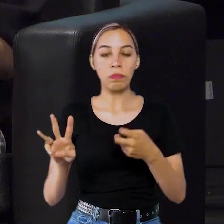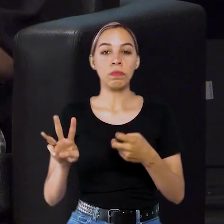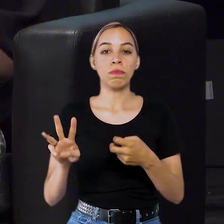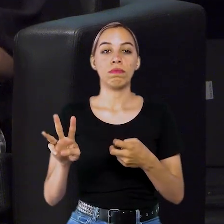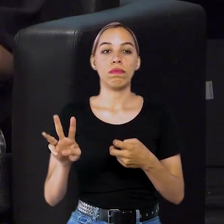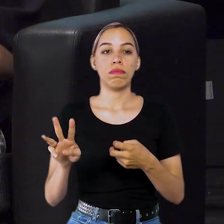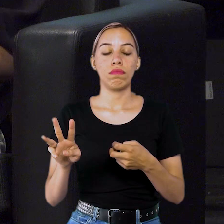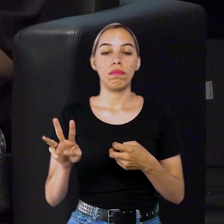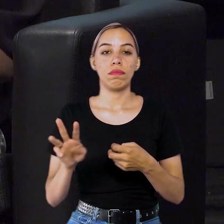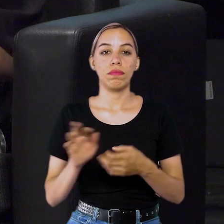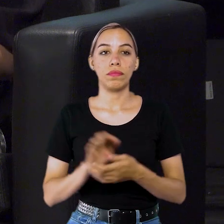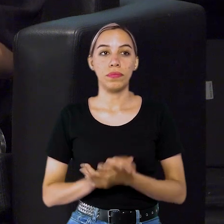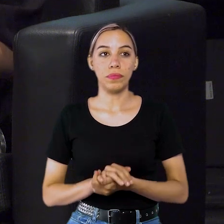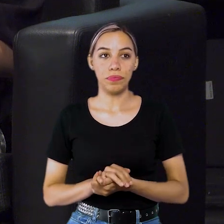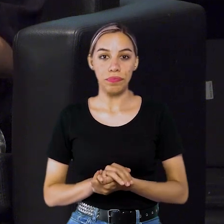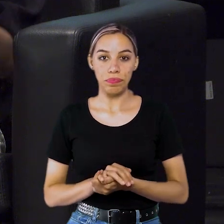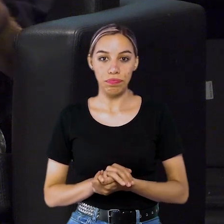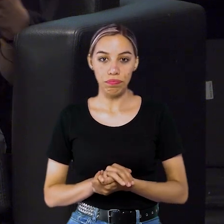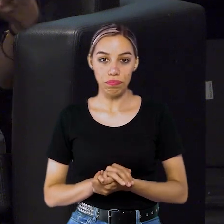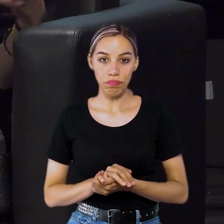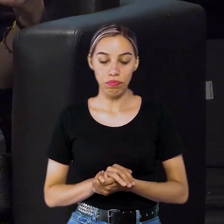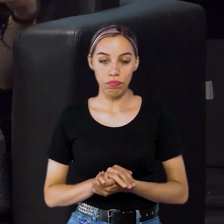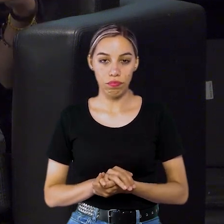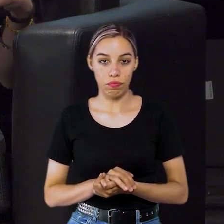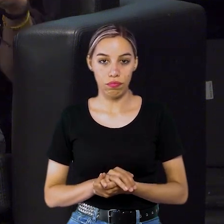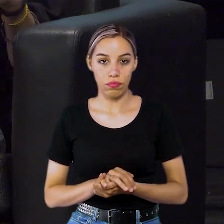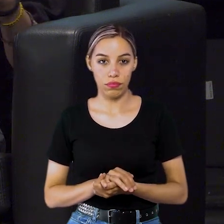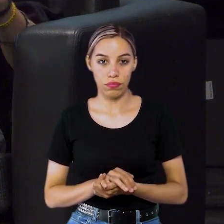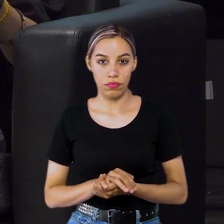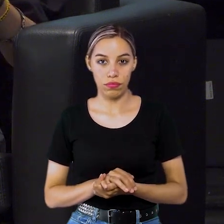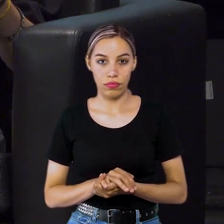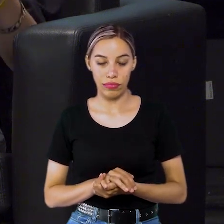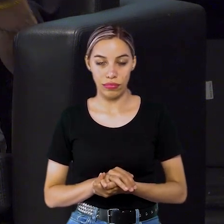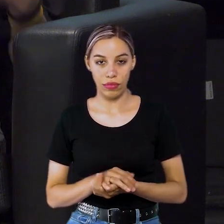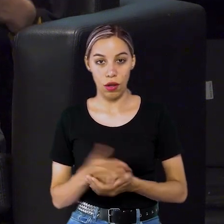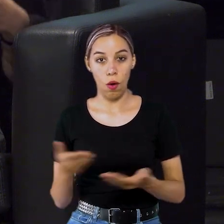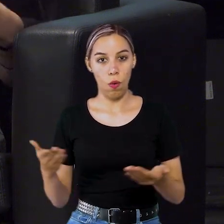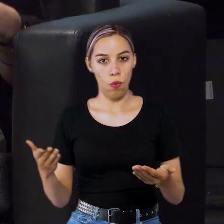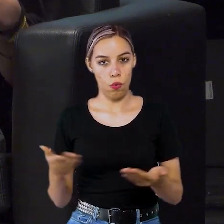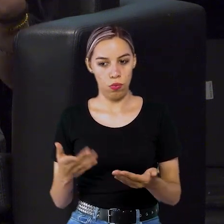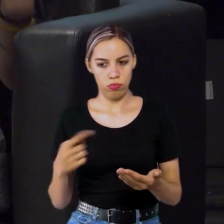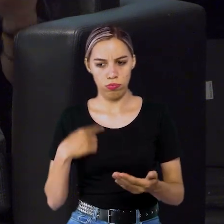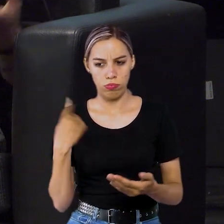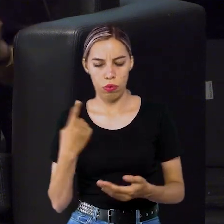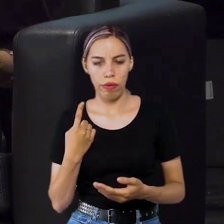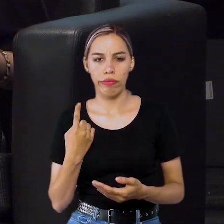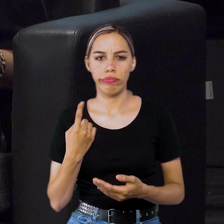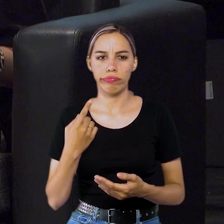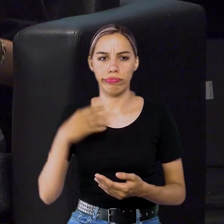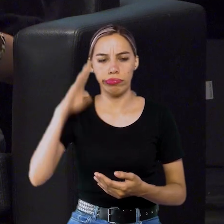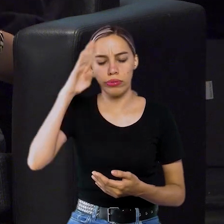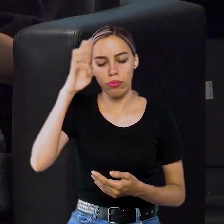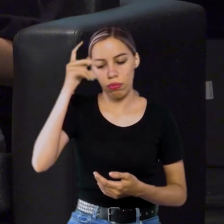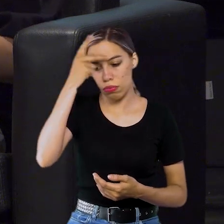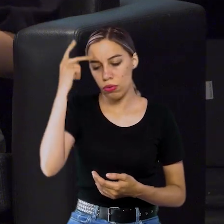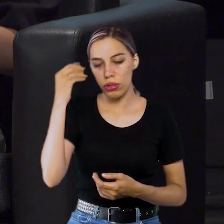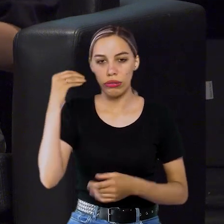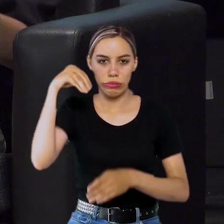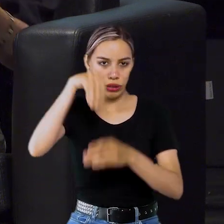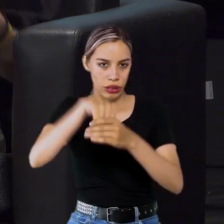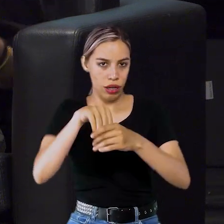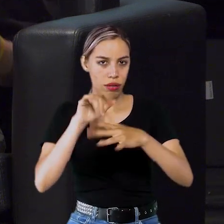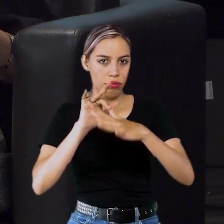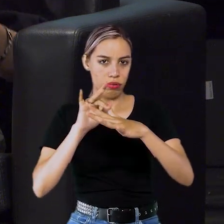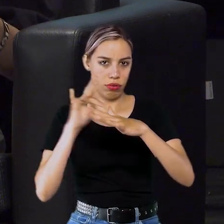que hoje está, né, que é principalmente quem está nas redes sociais, quem tem